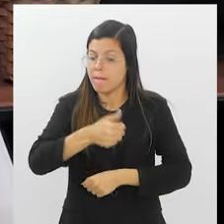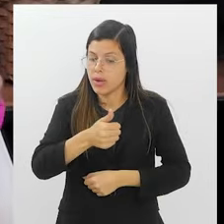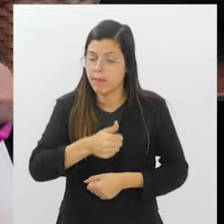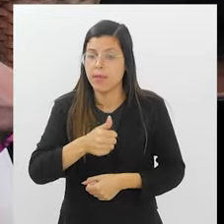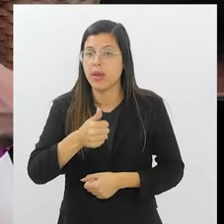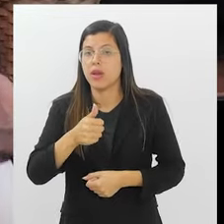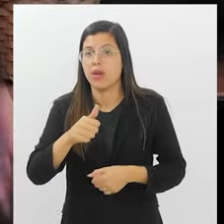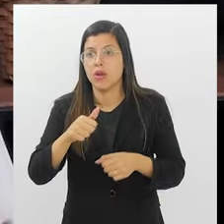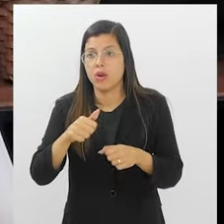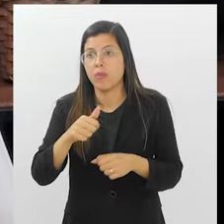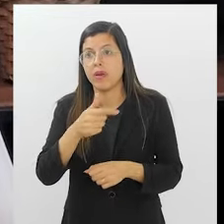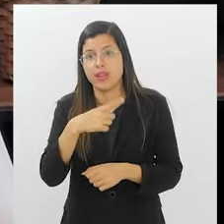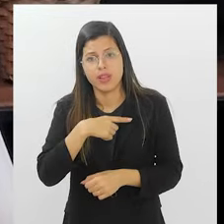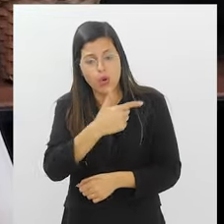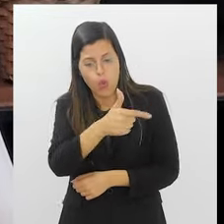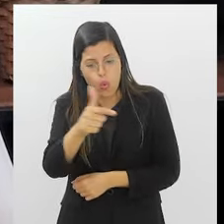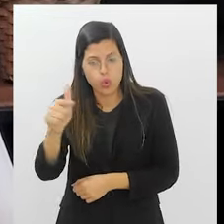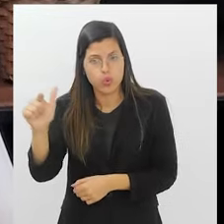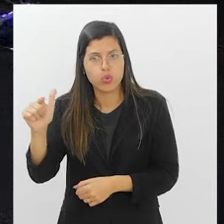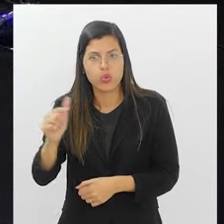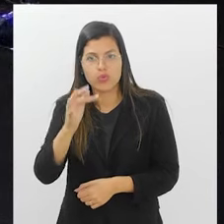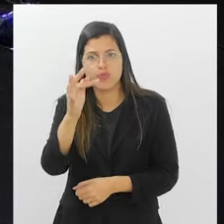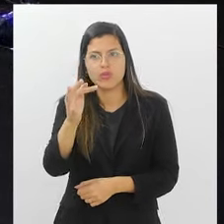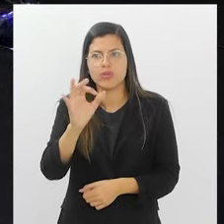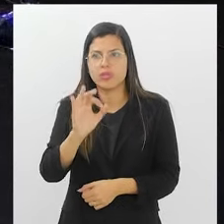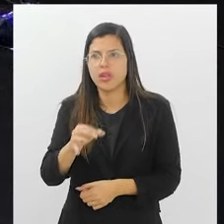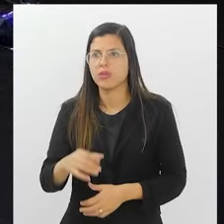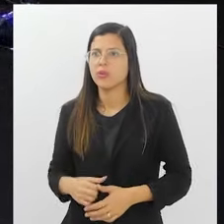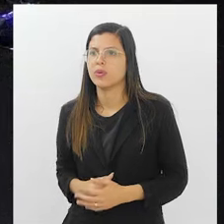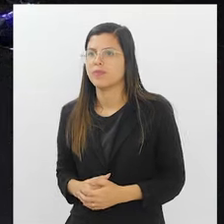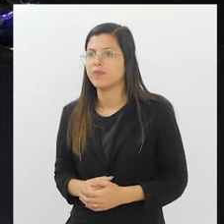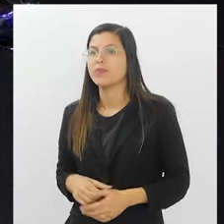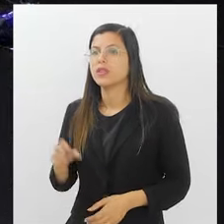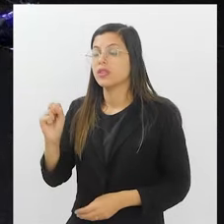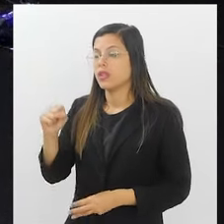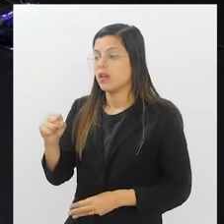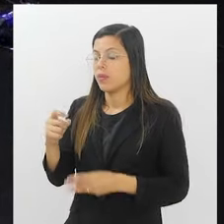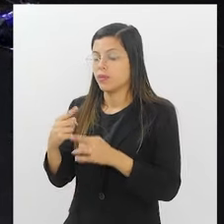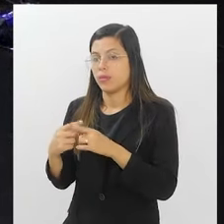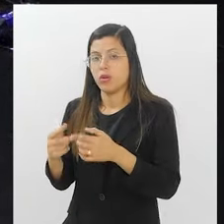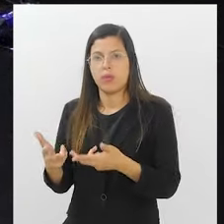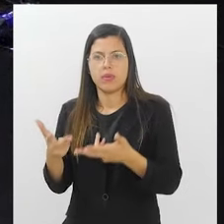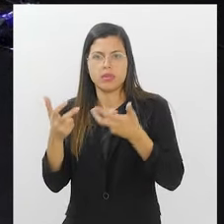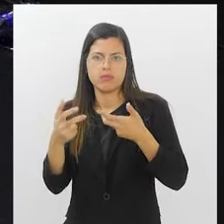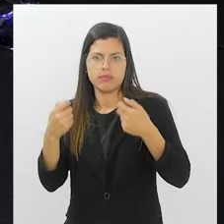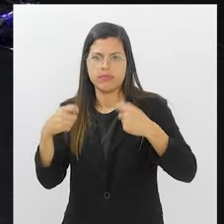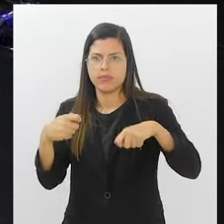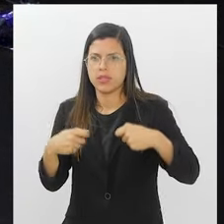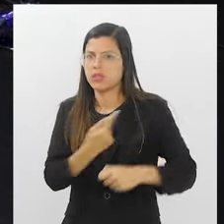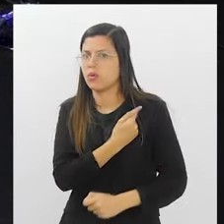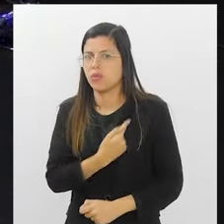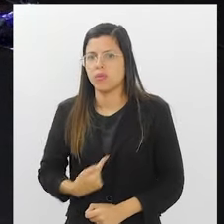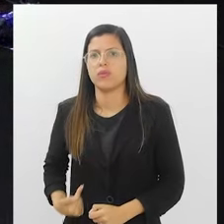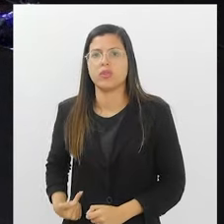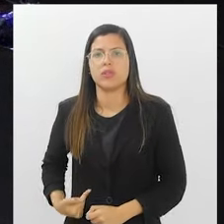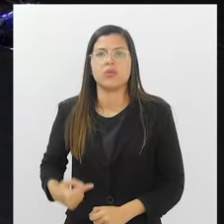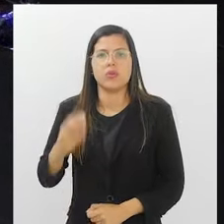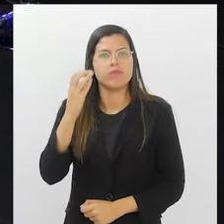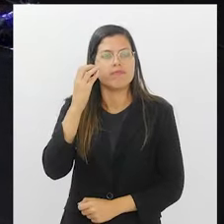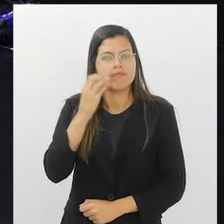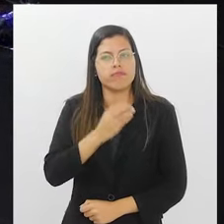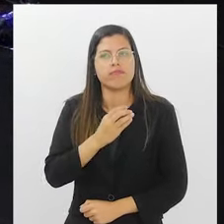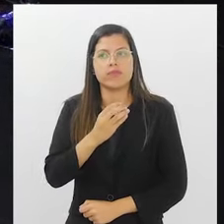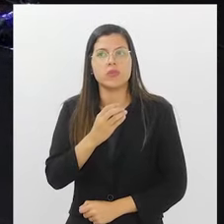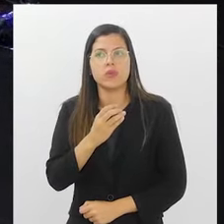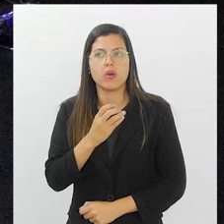seja expandido, é isso? Foi, porque eu vi que realmente precisa, né, o governador Cláudio